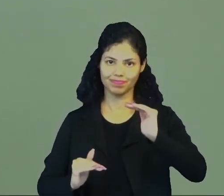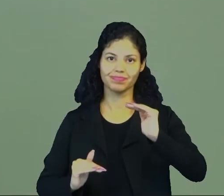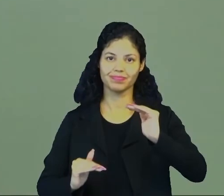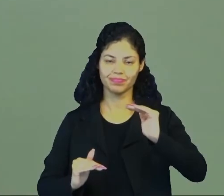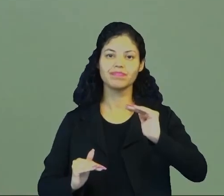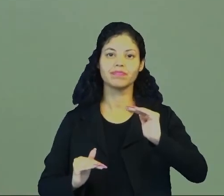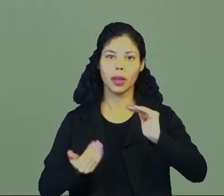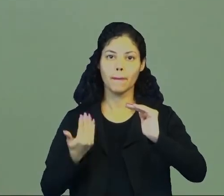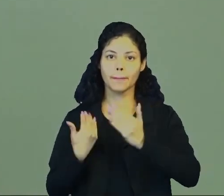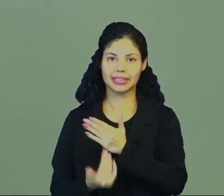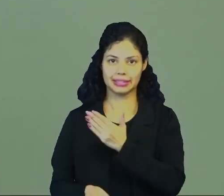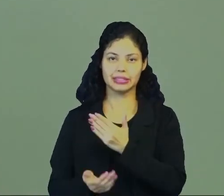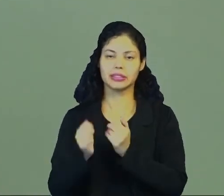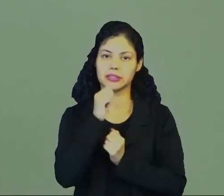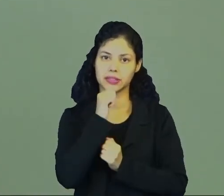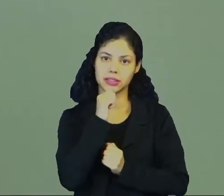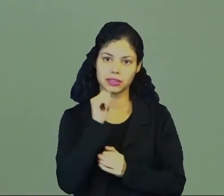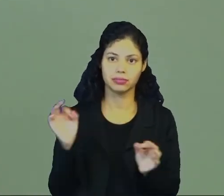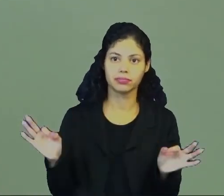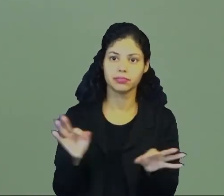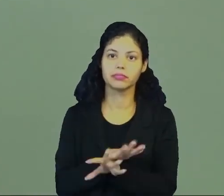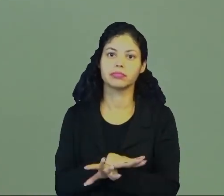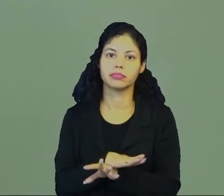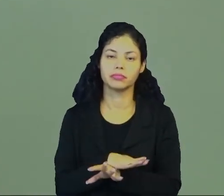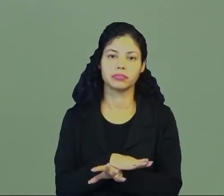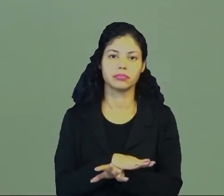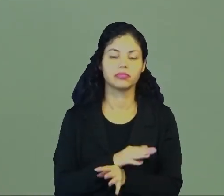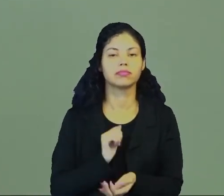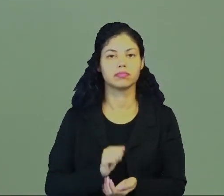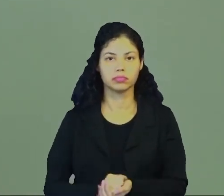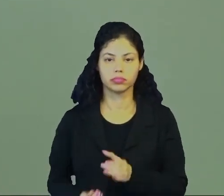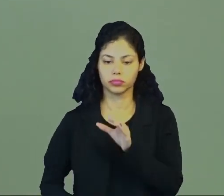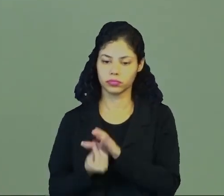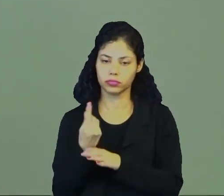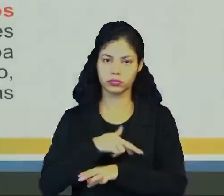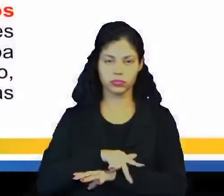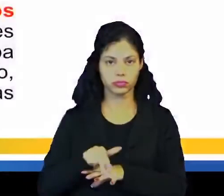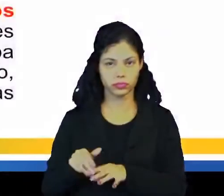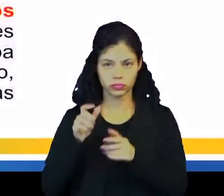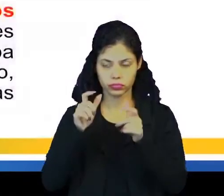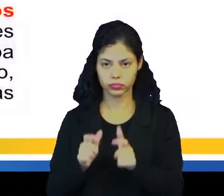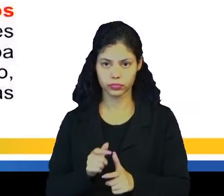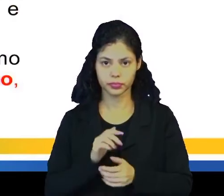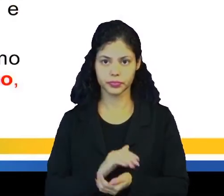se desequilibrando. Então, afeta aí a biodiversidade do local.